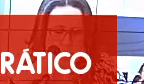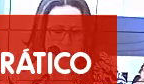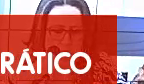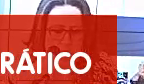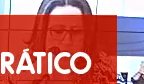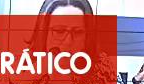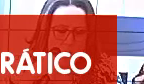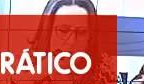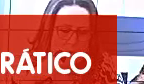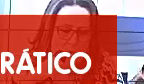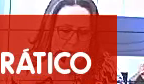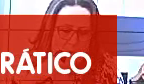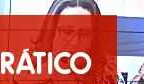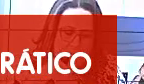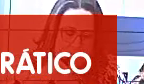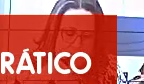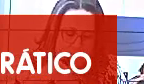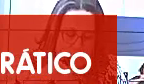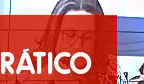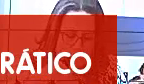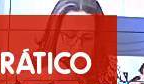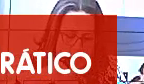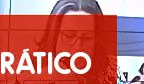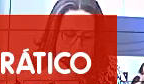quando chegou em